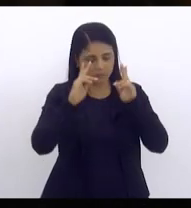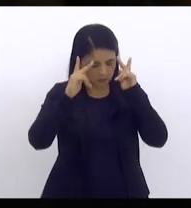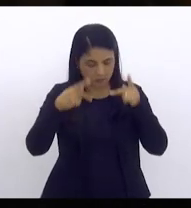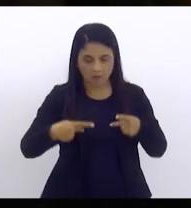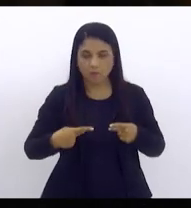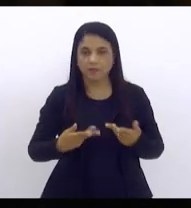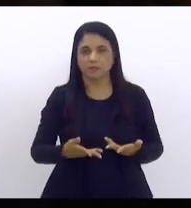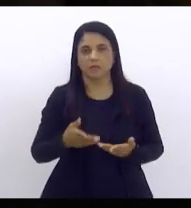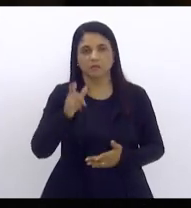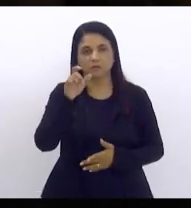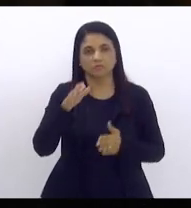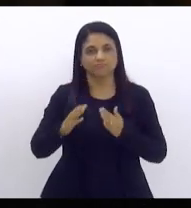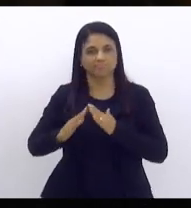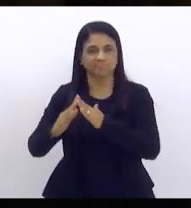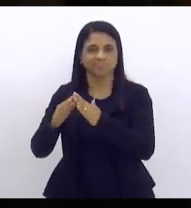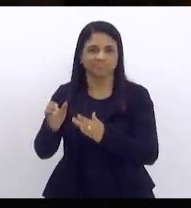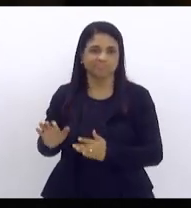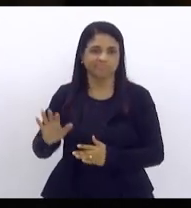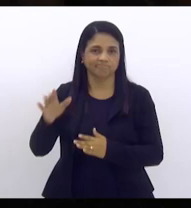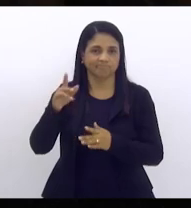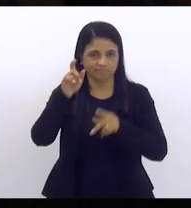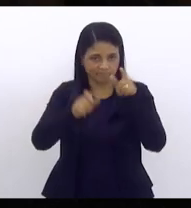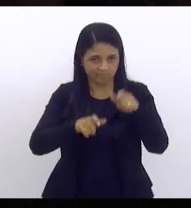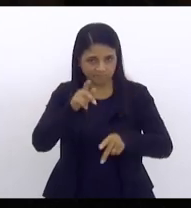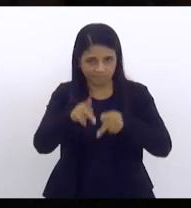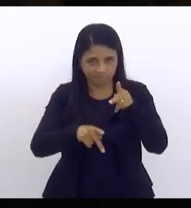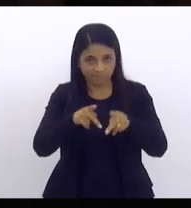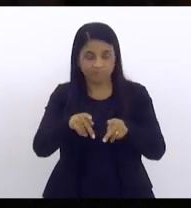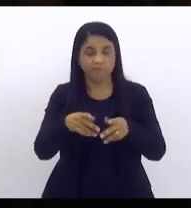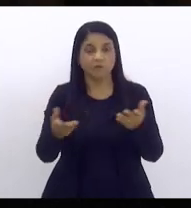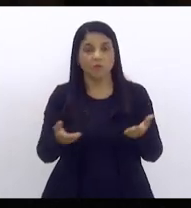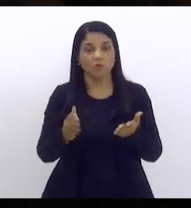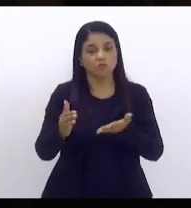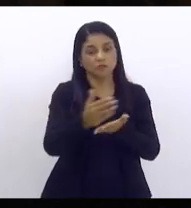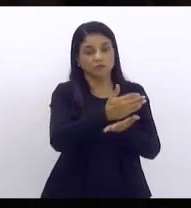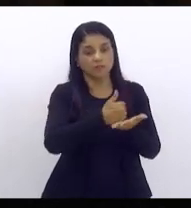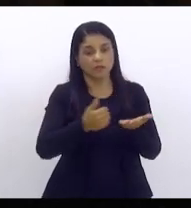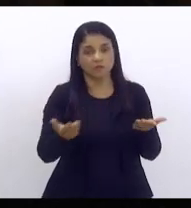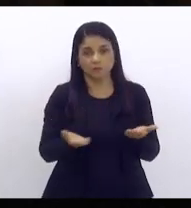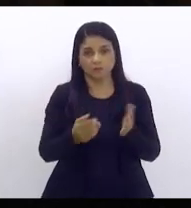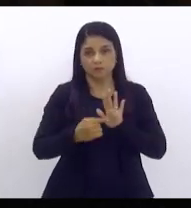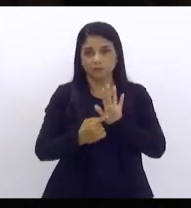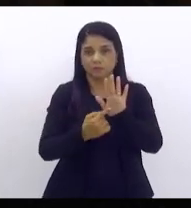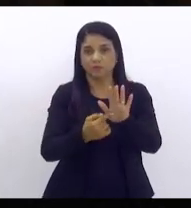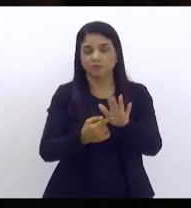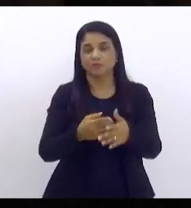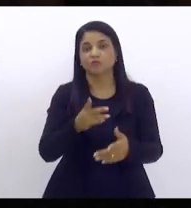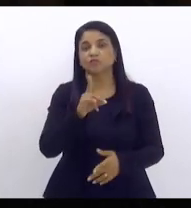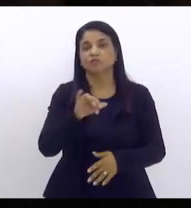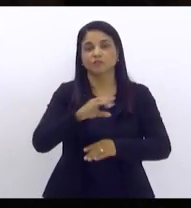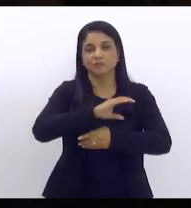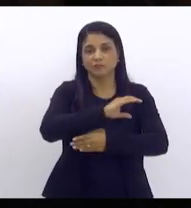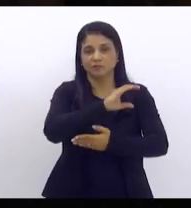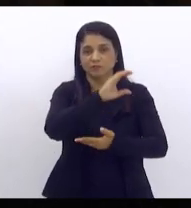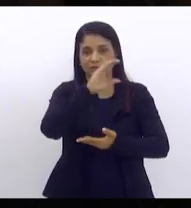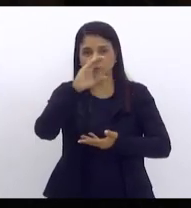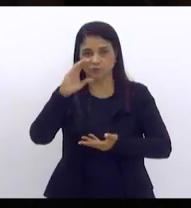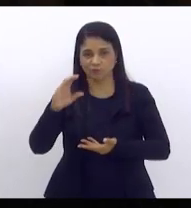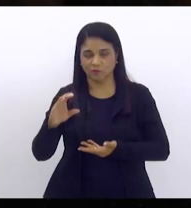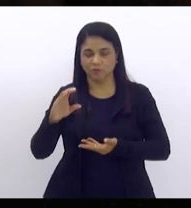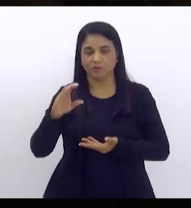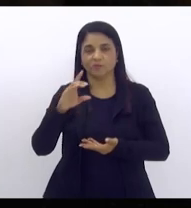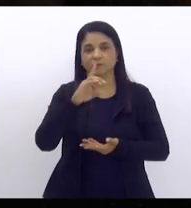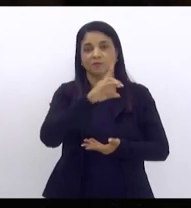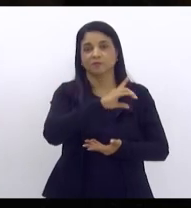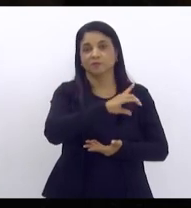humanidade. Então, eu trago esses dados, lançados hoje, no dia de São Cosme e São Damião, que celebra os IBGs,